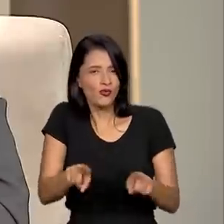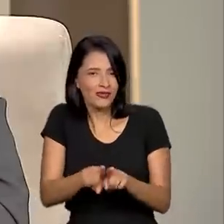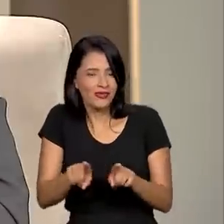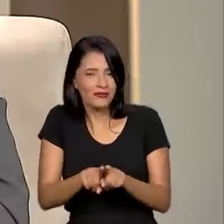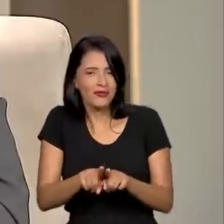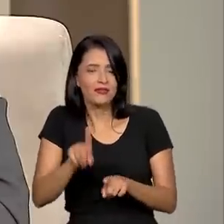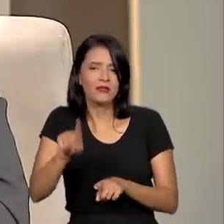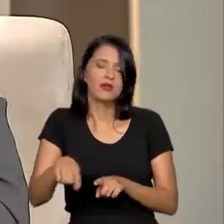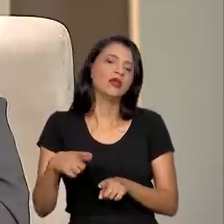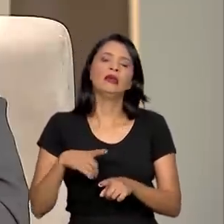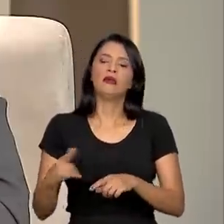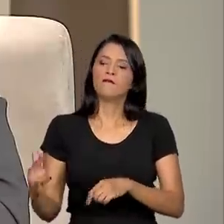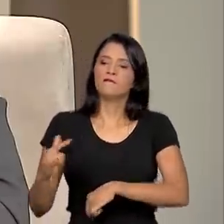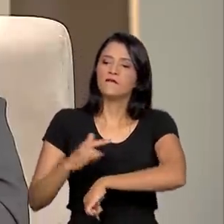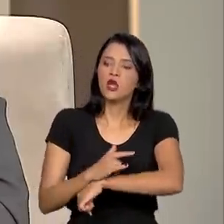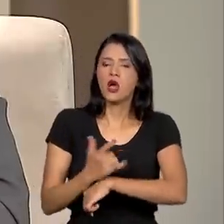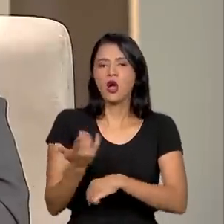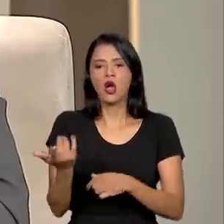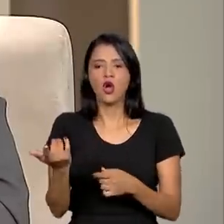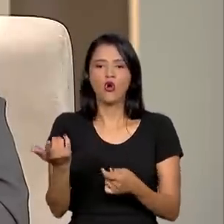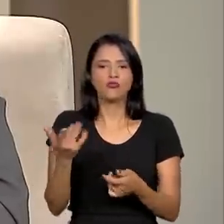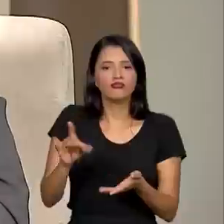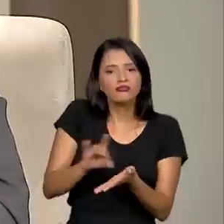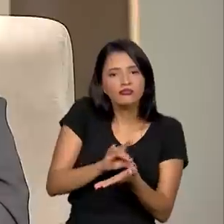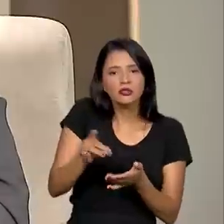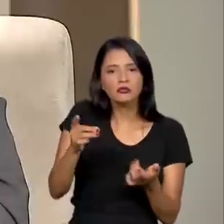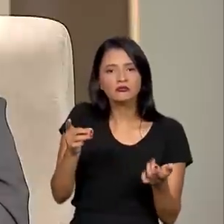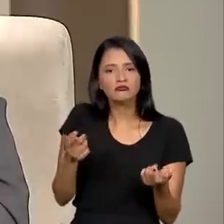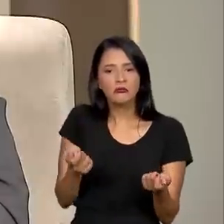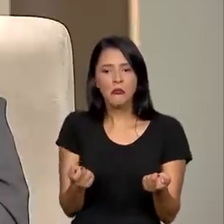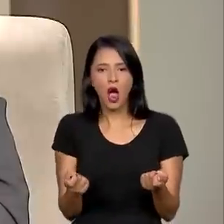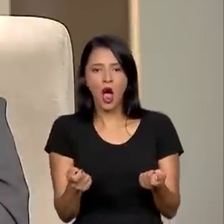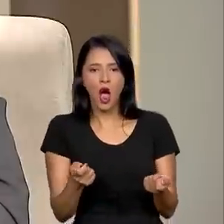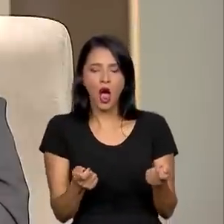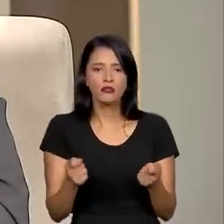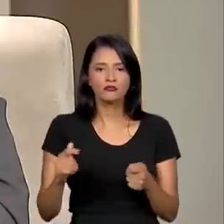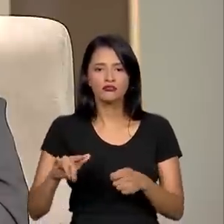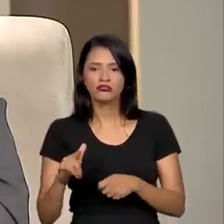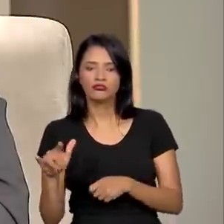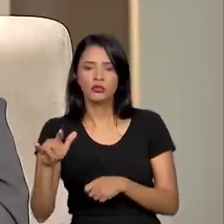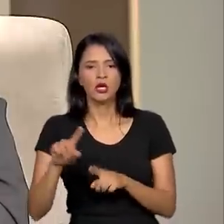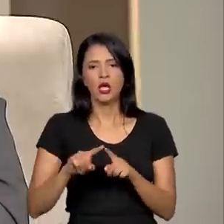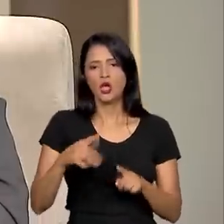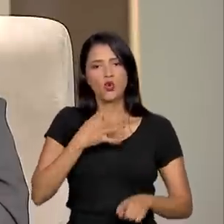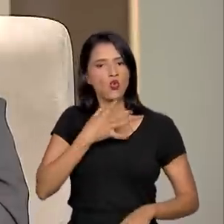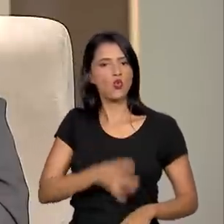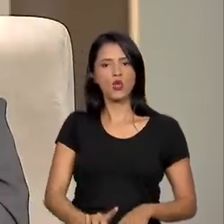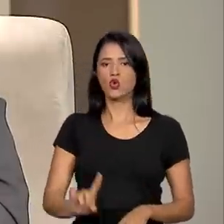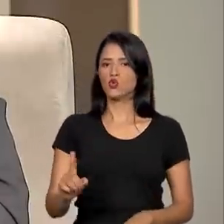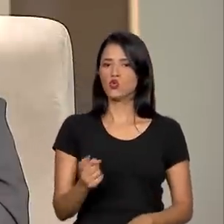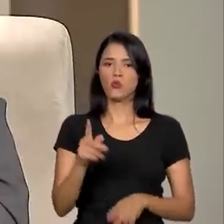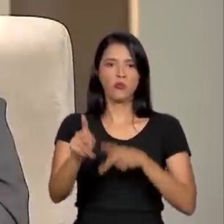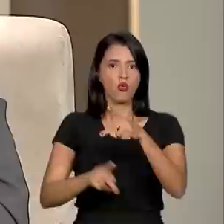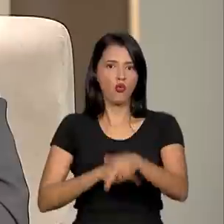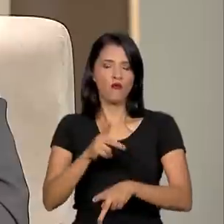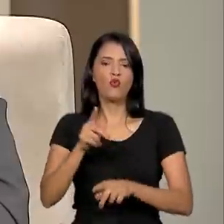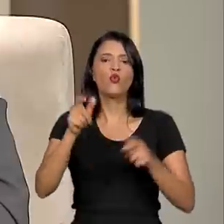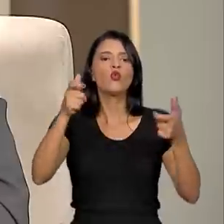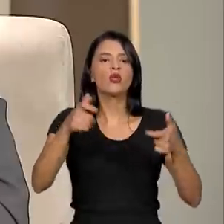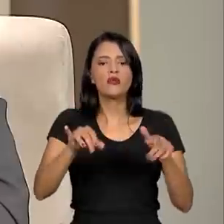a porta-aviões, simuladores de voo, não conheço um único povo onde a identidade desse